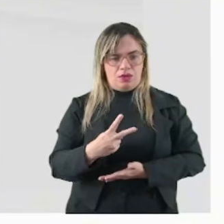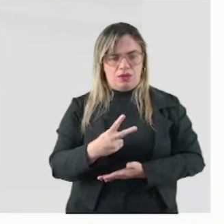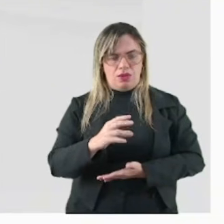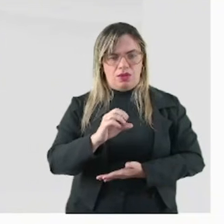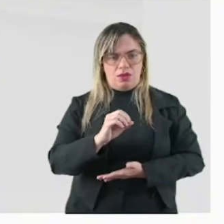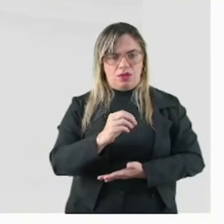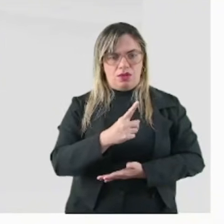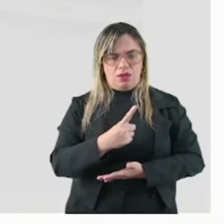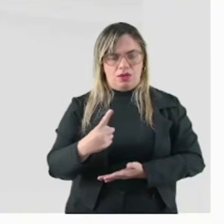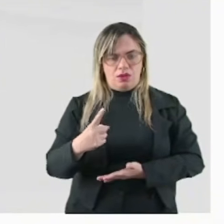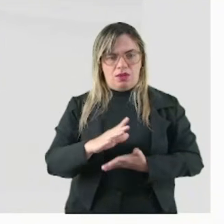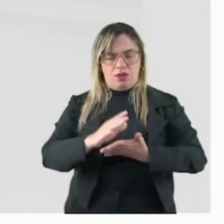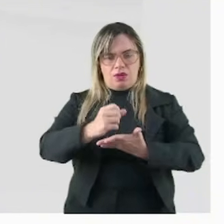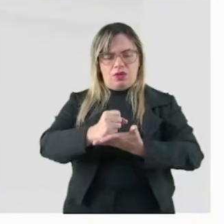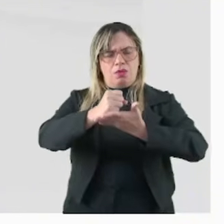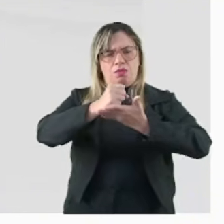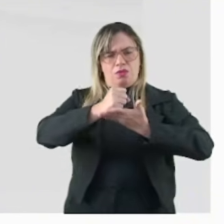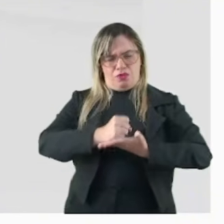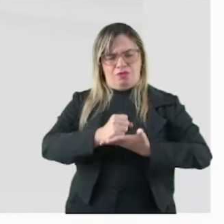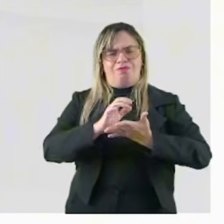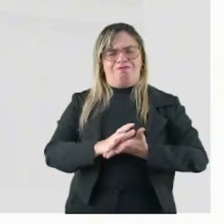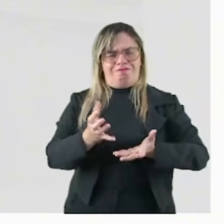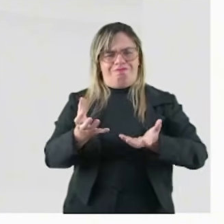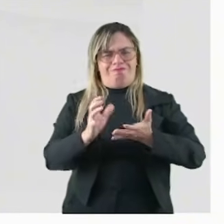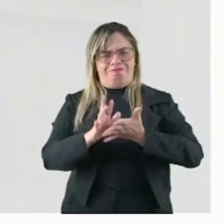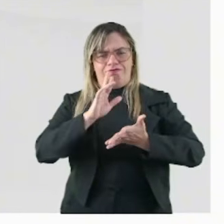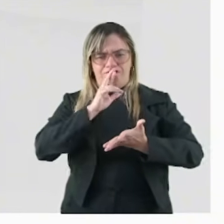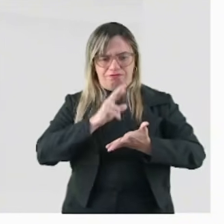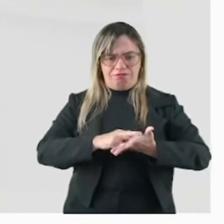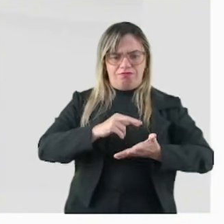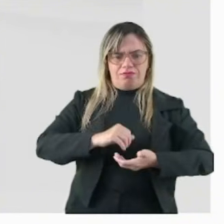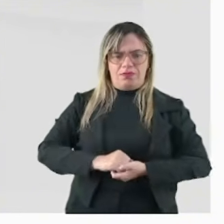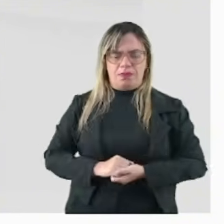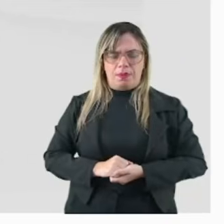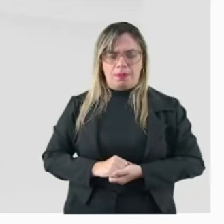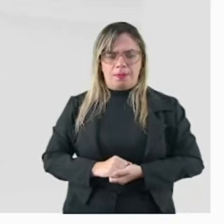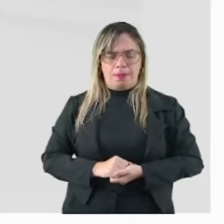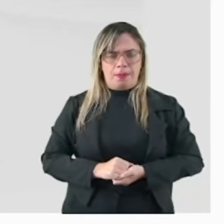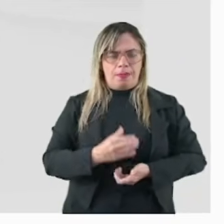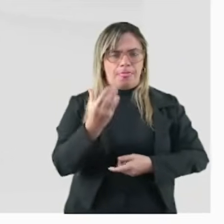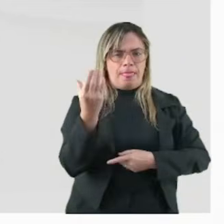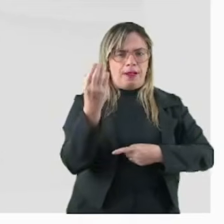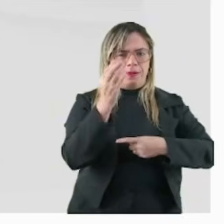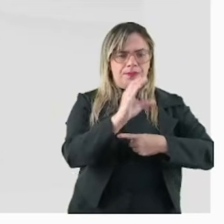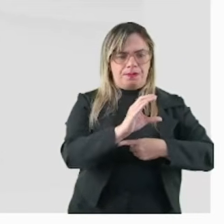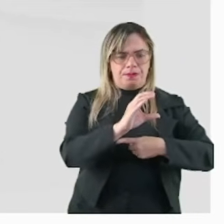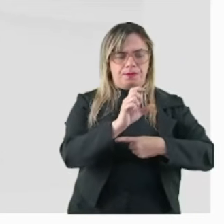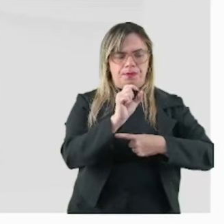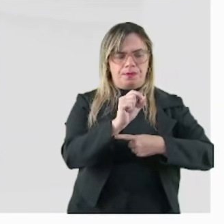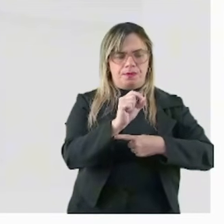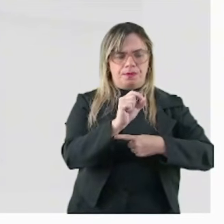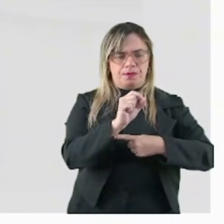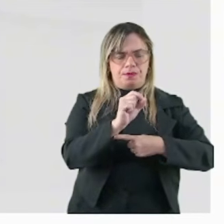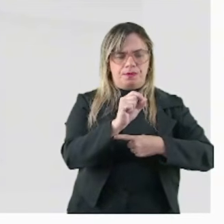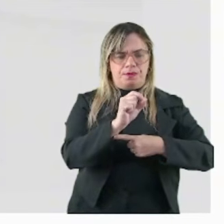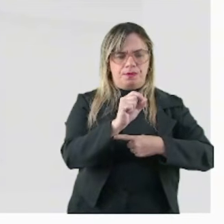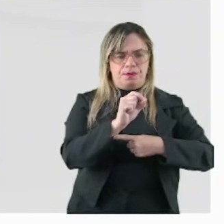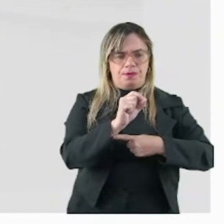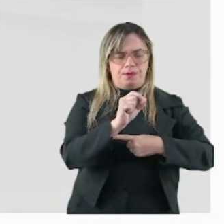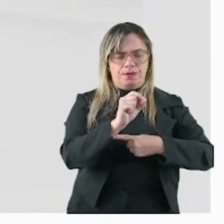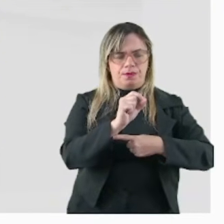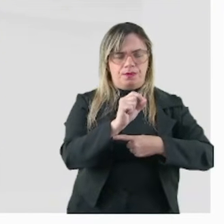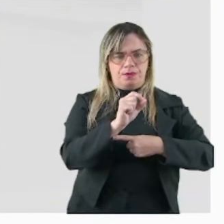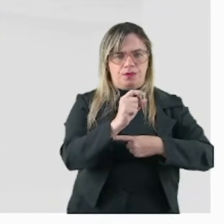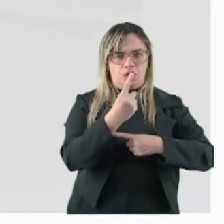C12H22O11 e tu vai me ajudar. Bora lá, eu quero que tu me ajude. O carbono vale quanto? O carbono. Vamos lá,